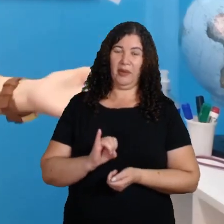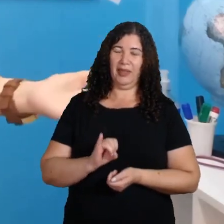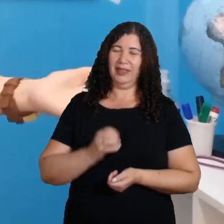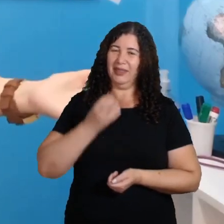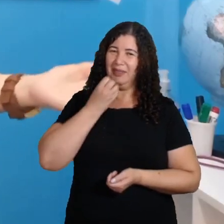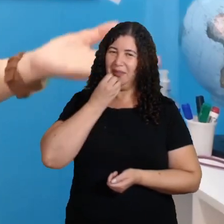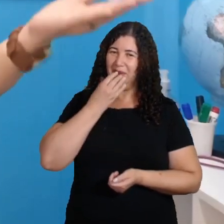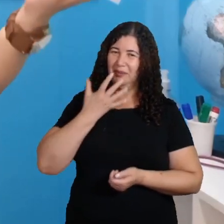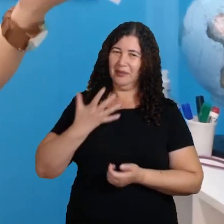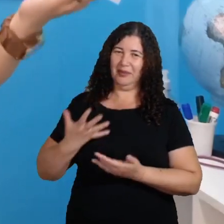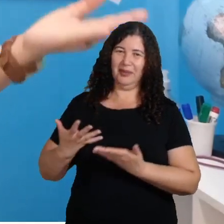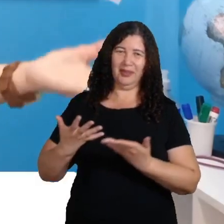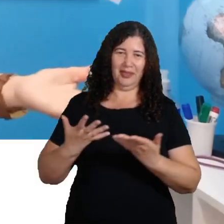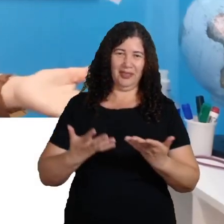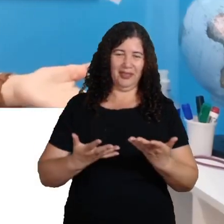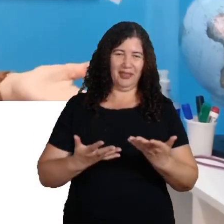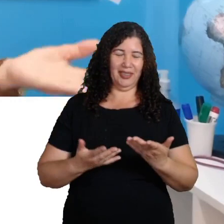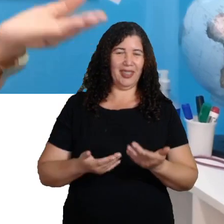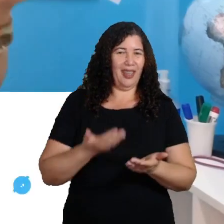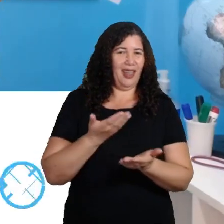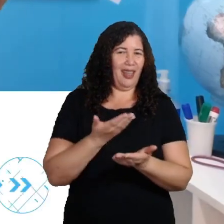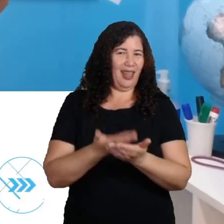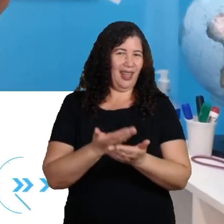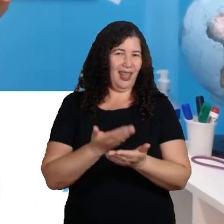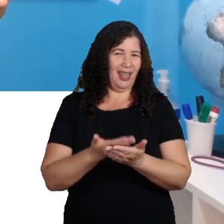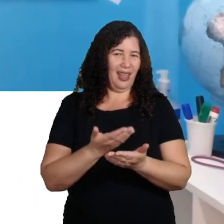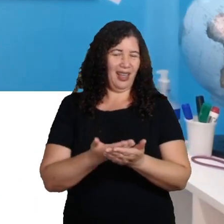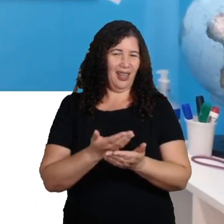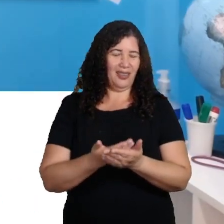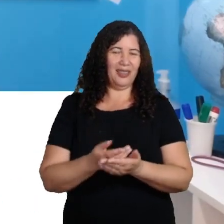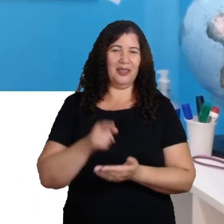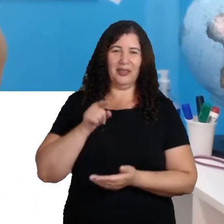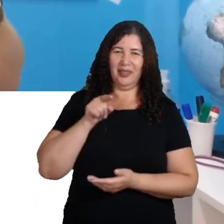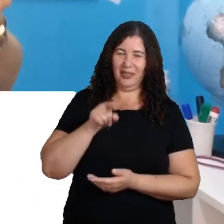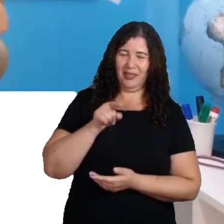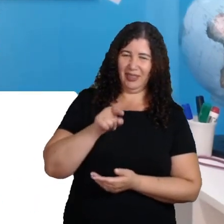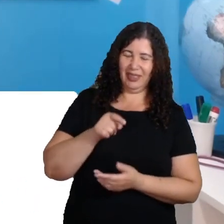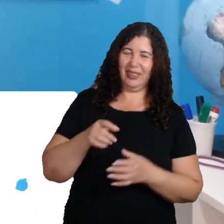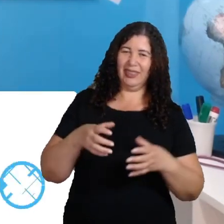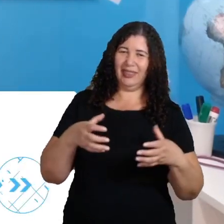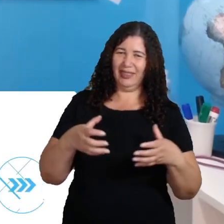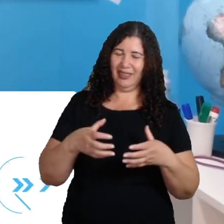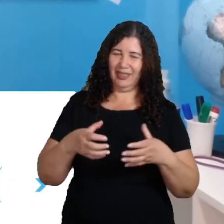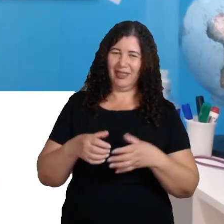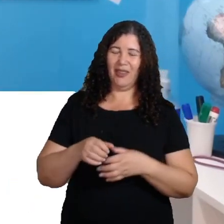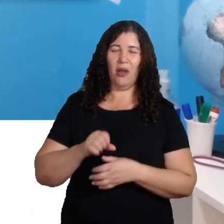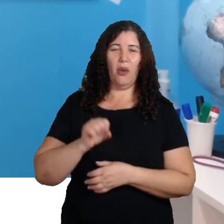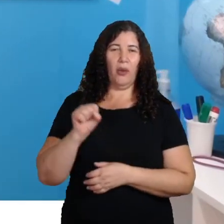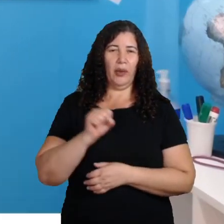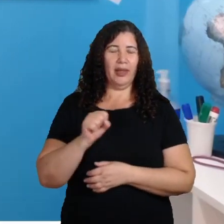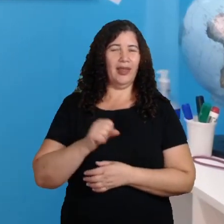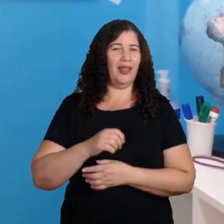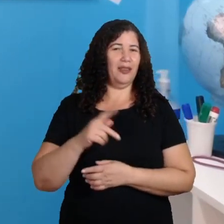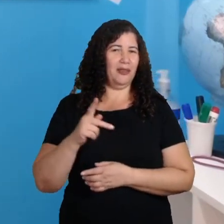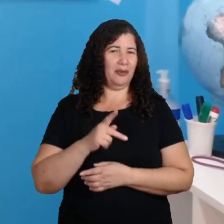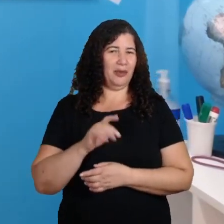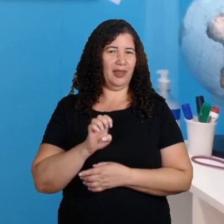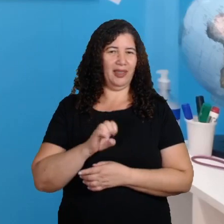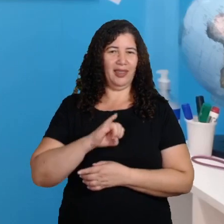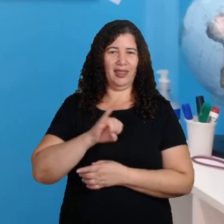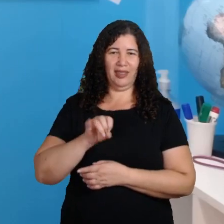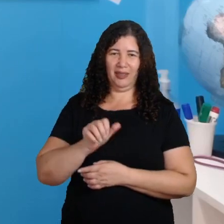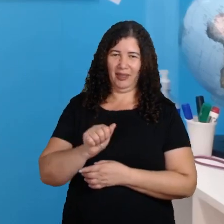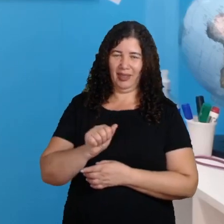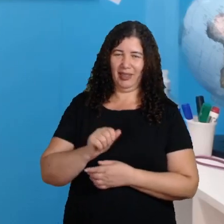Sejam bem-vindos a mais uma aula para vocês da turma do 8º período da EJA.